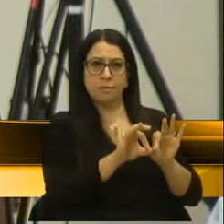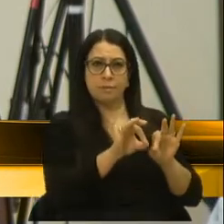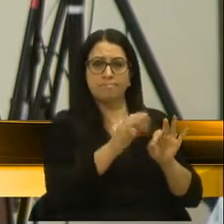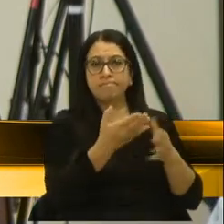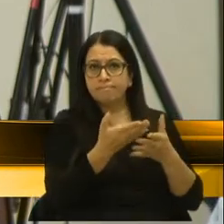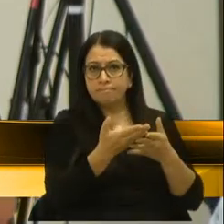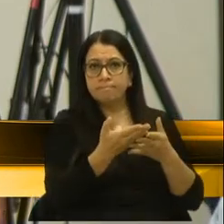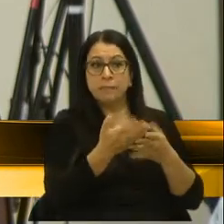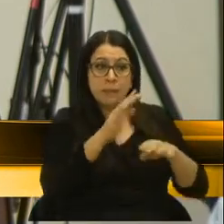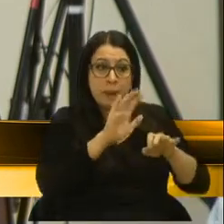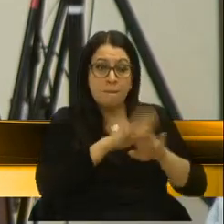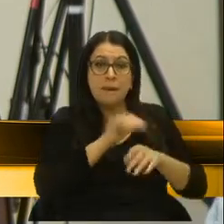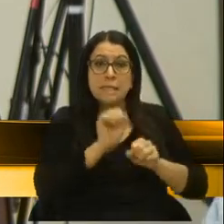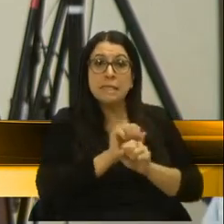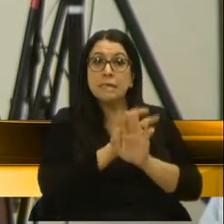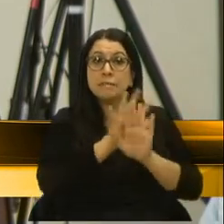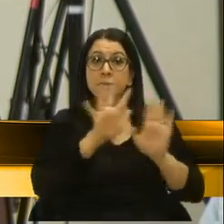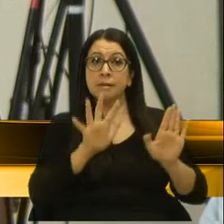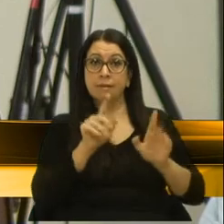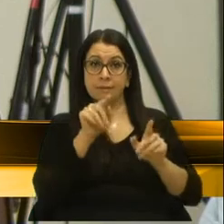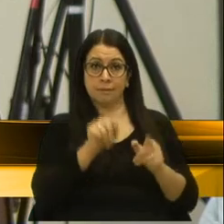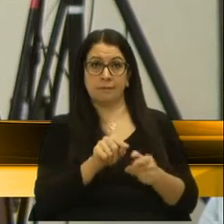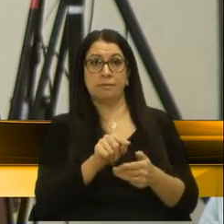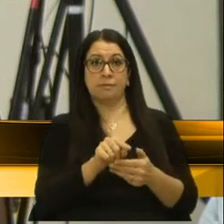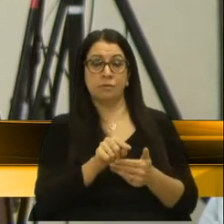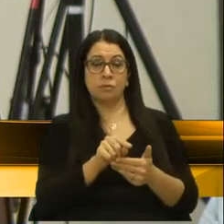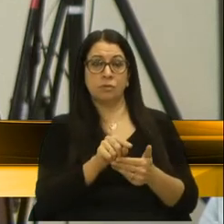que evidente que a gente está